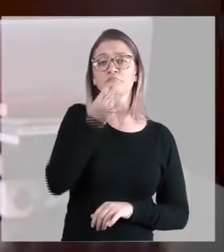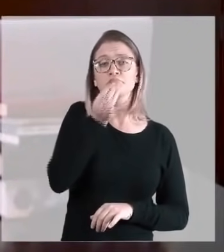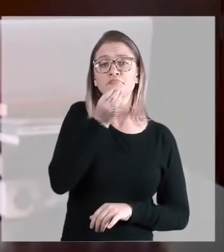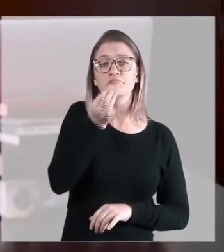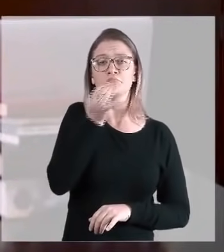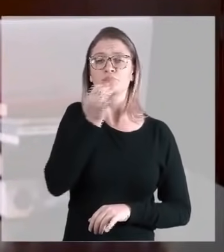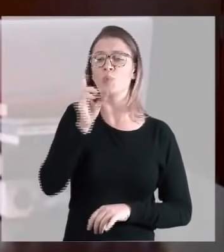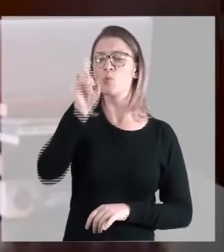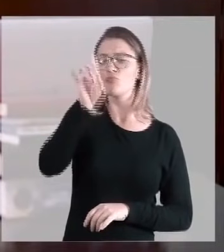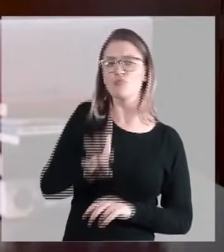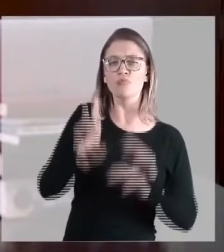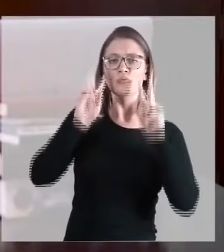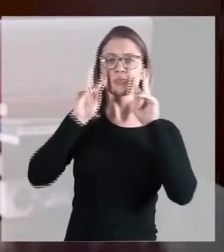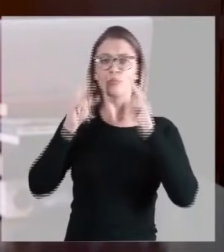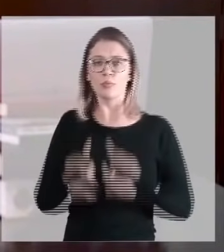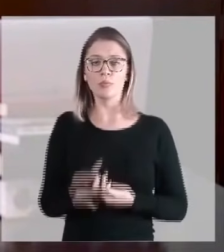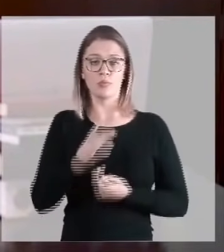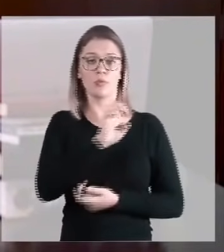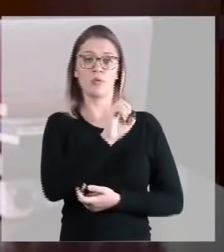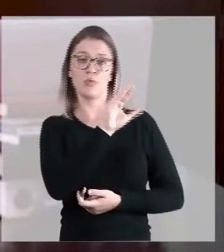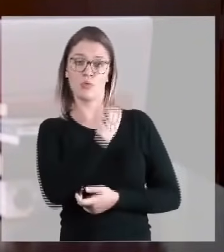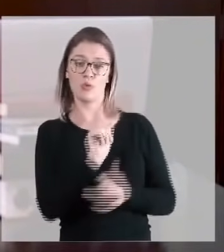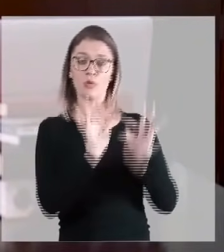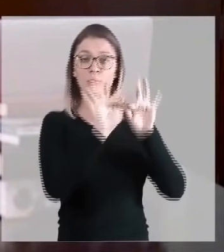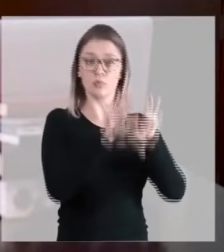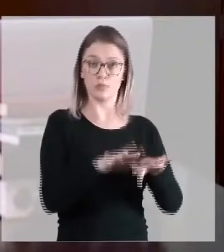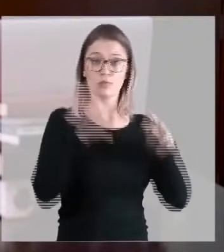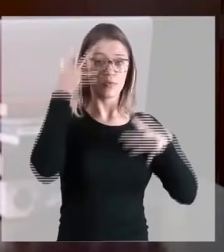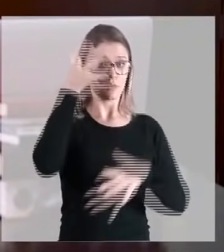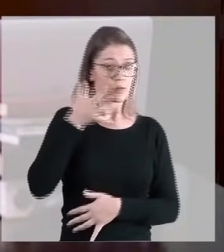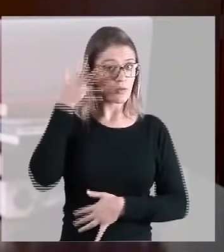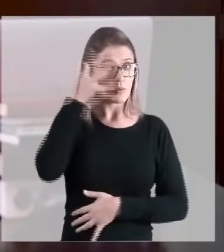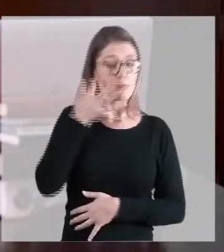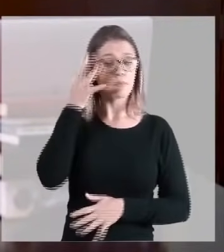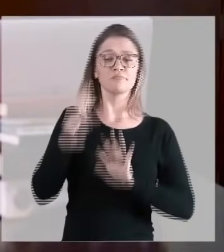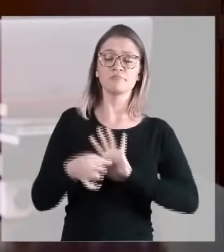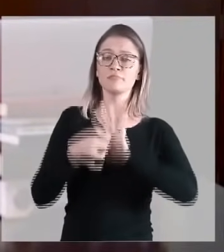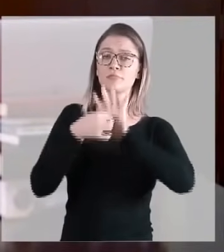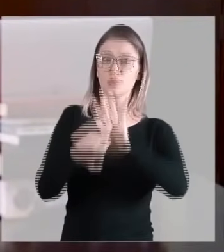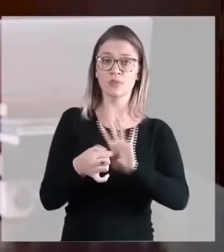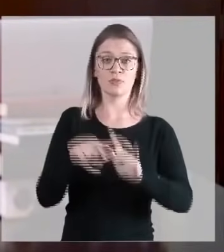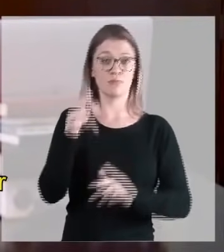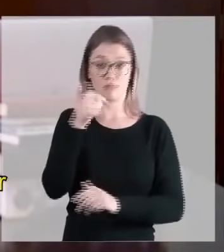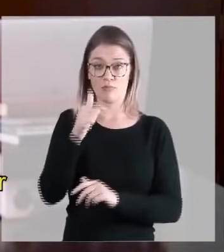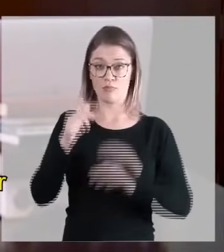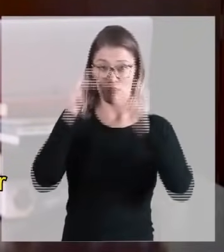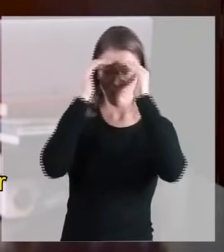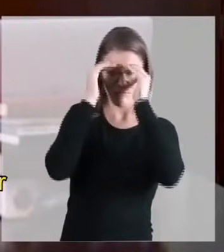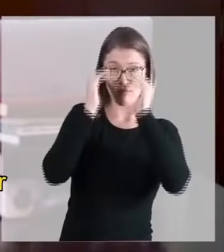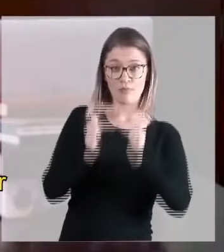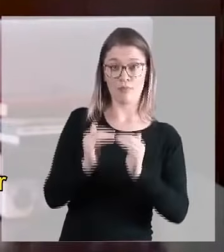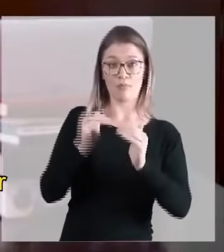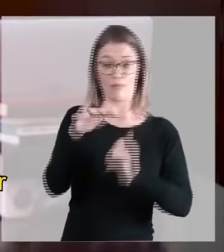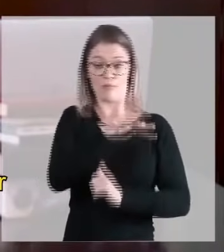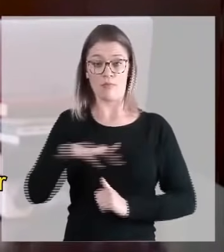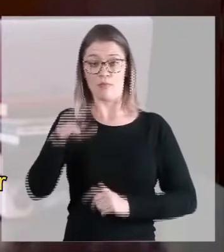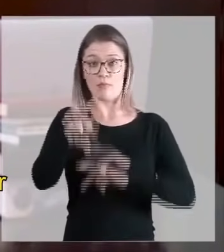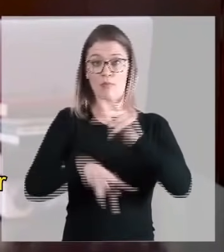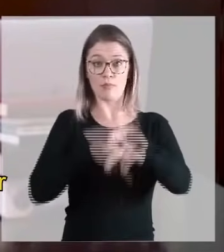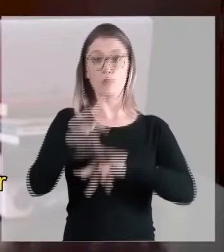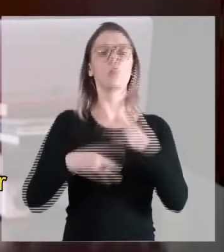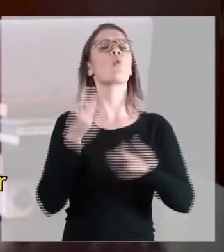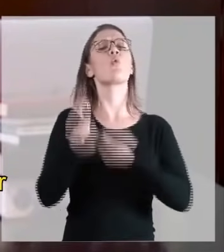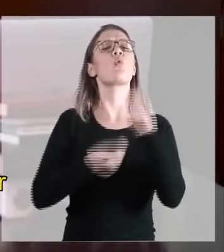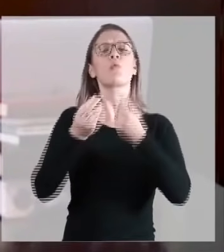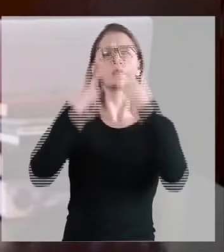humanos e até mesmo o ECA, que nós veremos no final da palestra, estão sendo desrespeitados em espaços públicos com o que a gente poderia chamar de uma